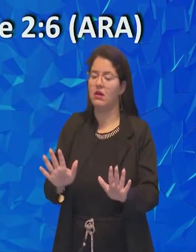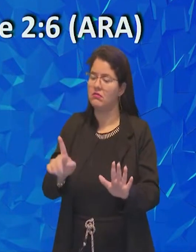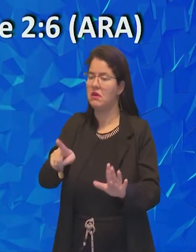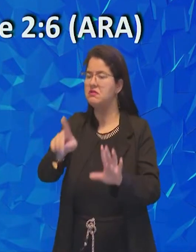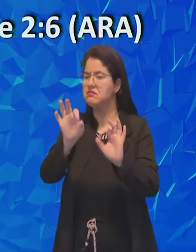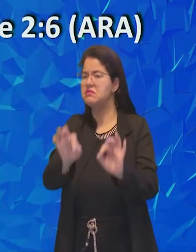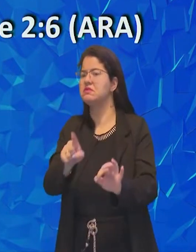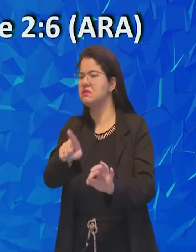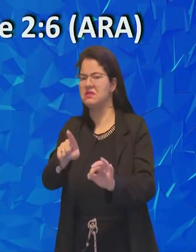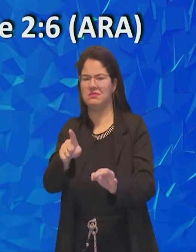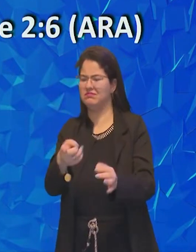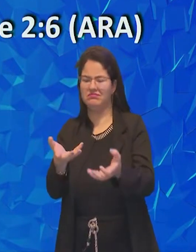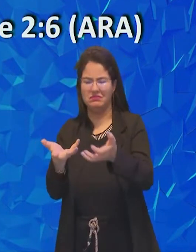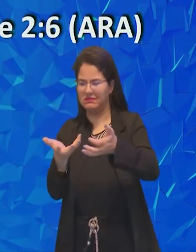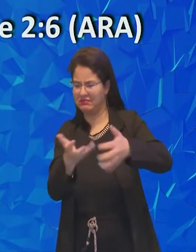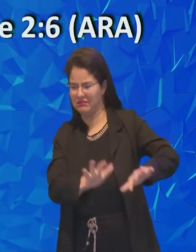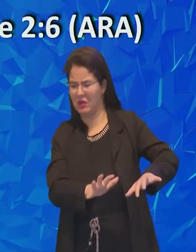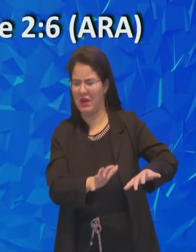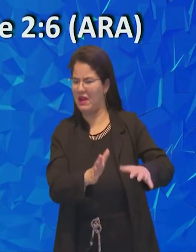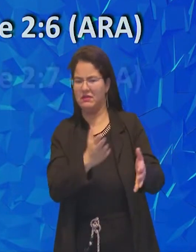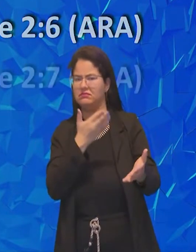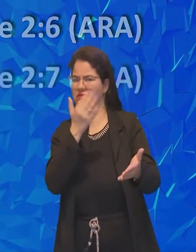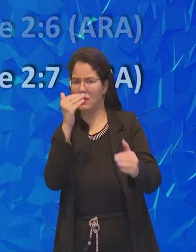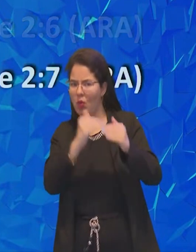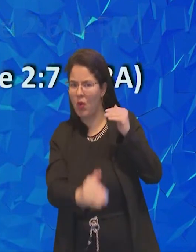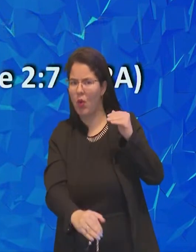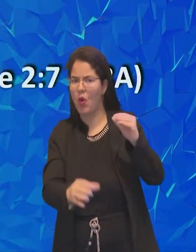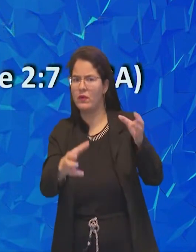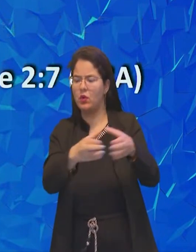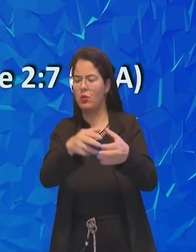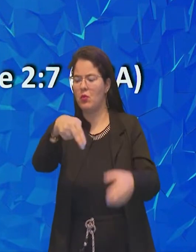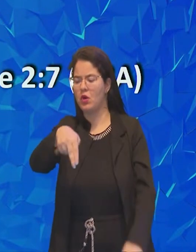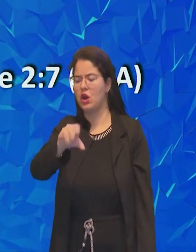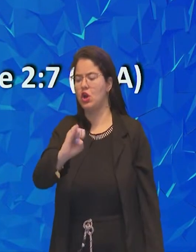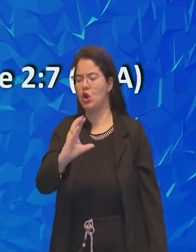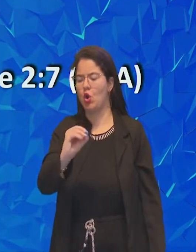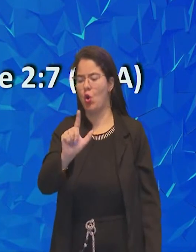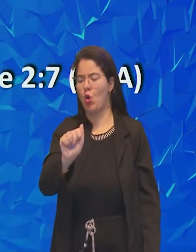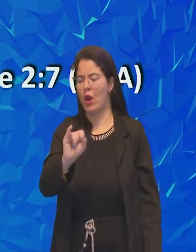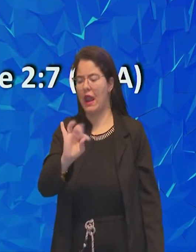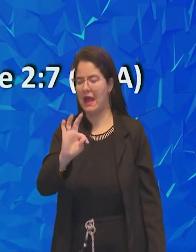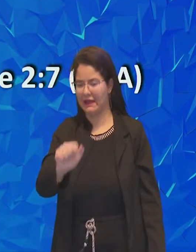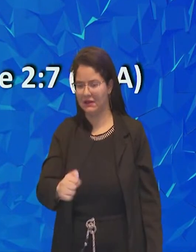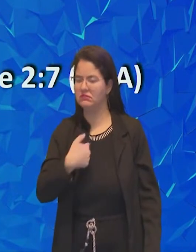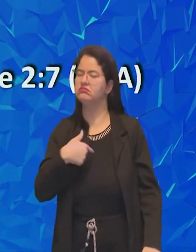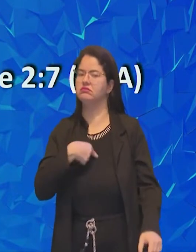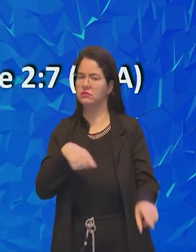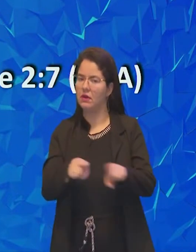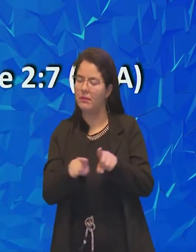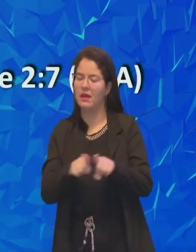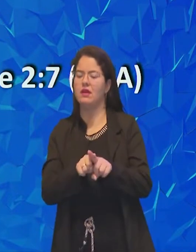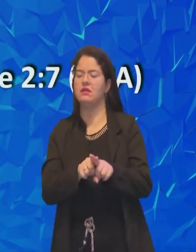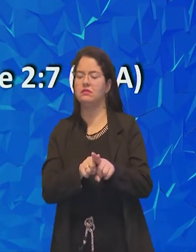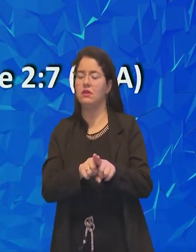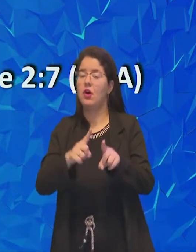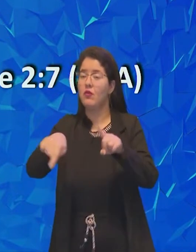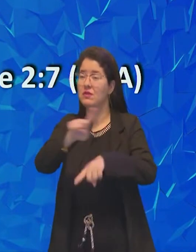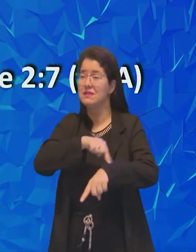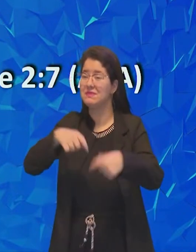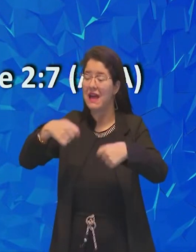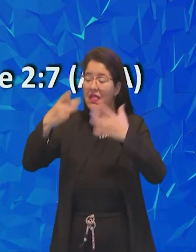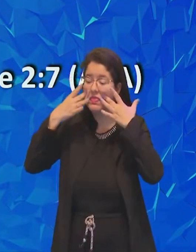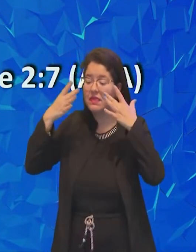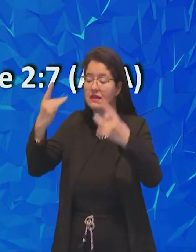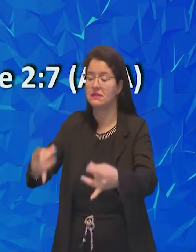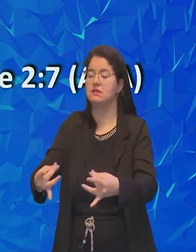dos nicolaítas, que eu também odeio. Aquele que tem ouvidos, ouça o que o Espírito diz às igrejas.